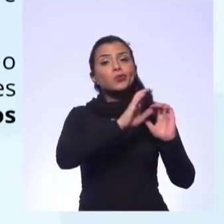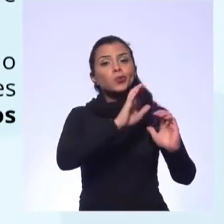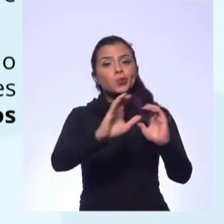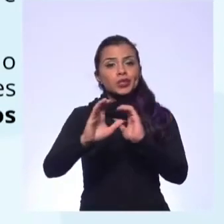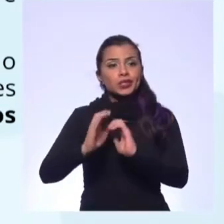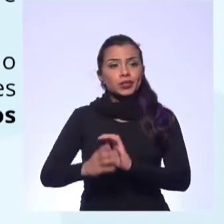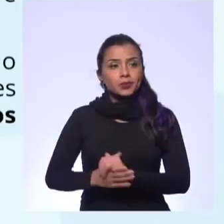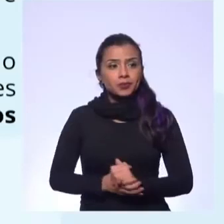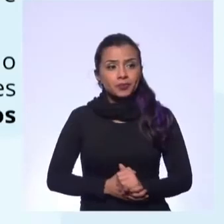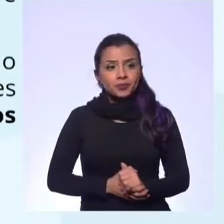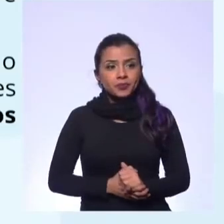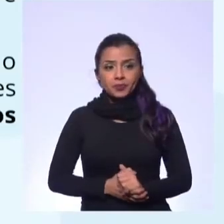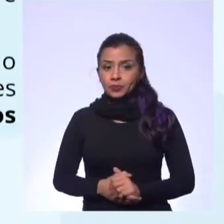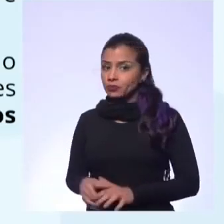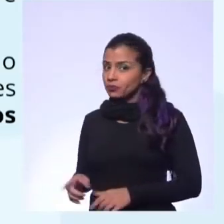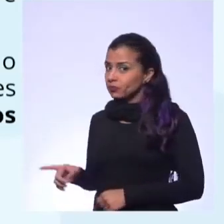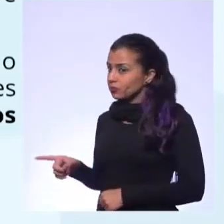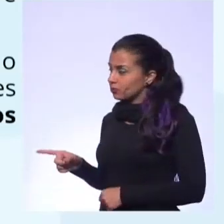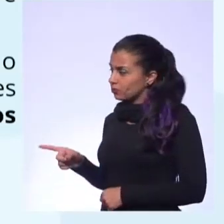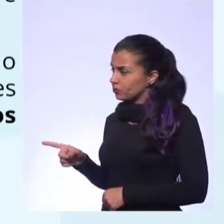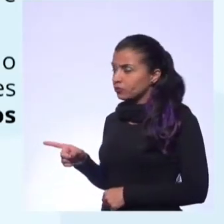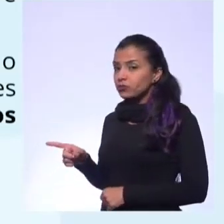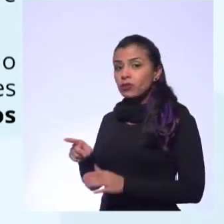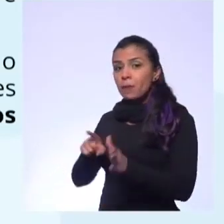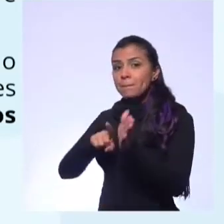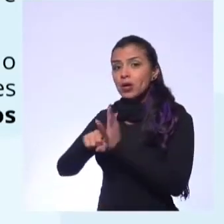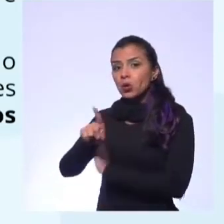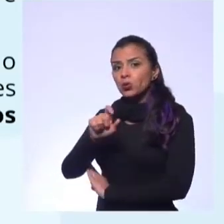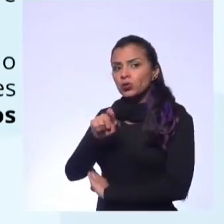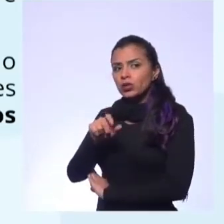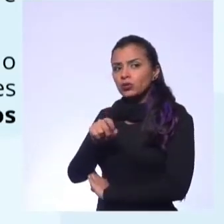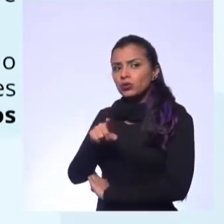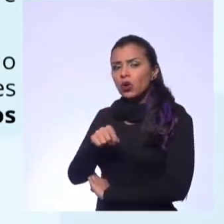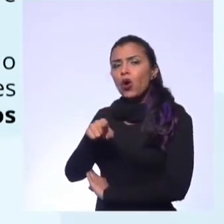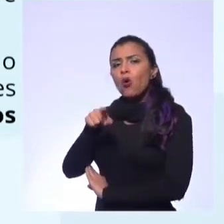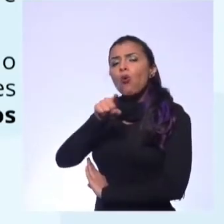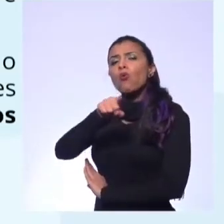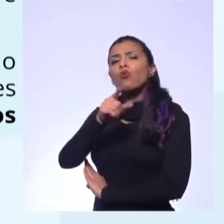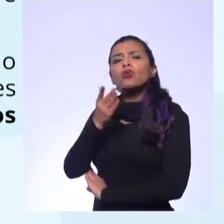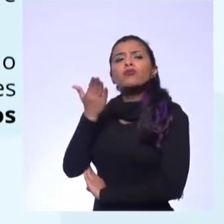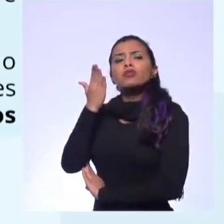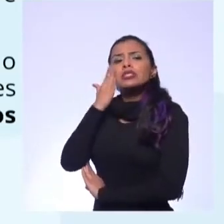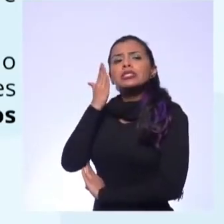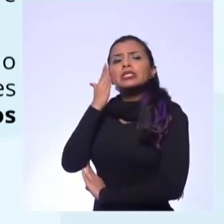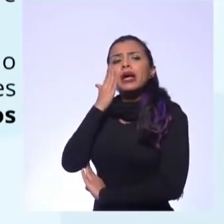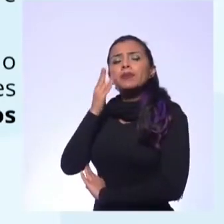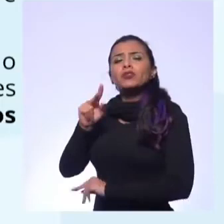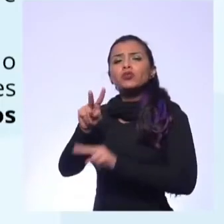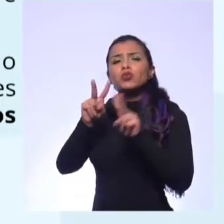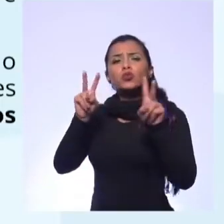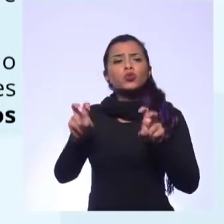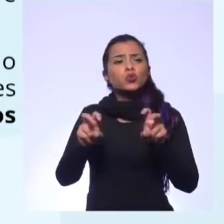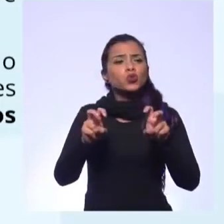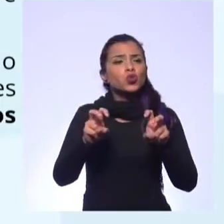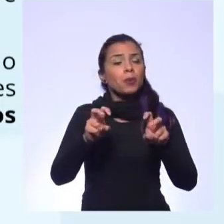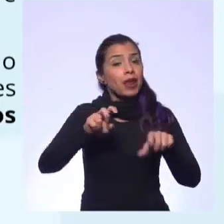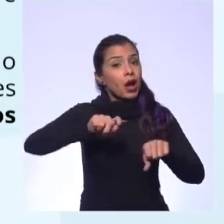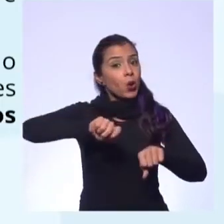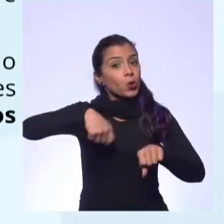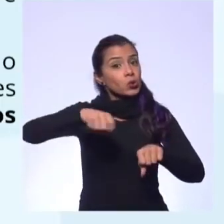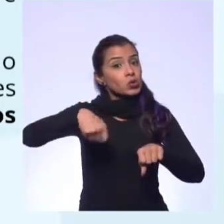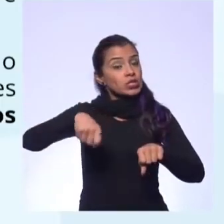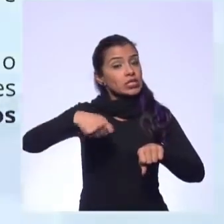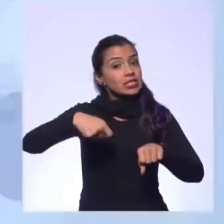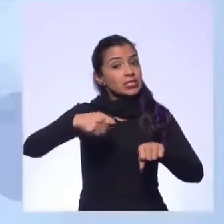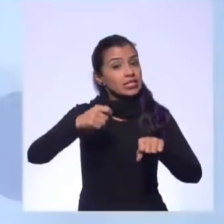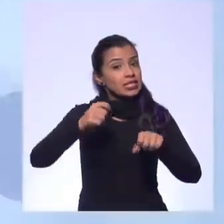pergunta aí da aula, né? What do you know about Brazilian cuisine? O que você sabe sobre a cozinha brasileira? Então